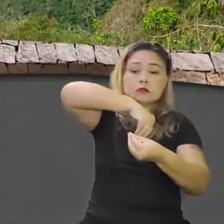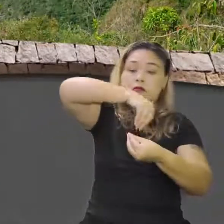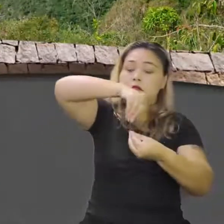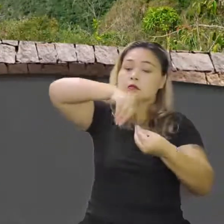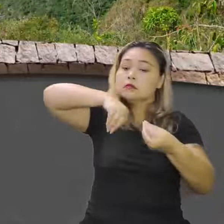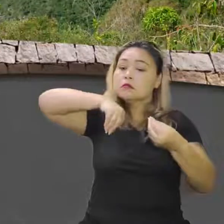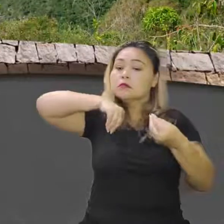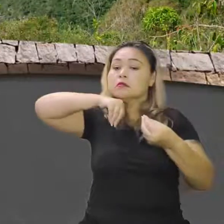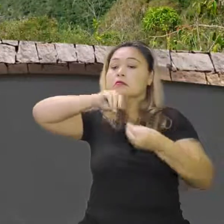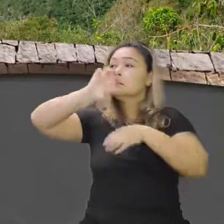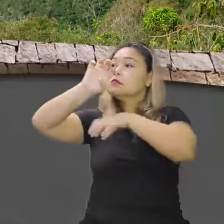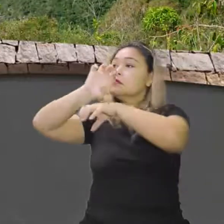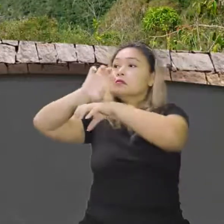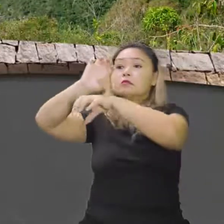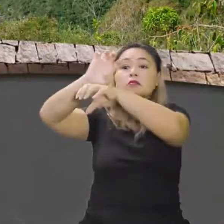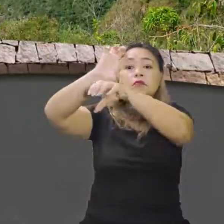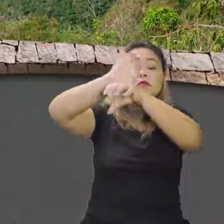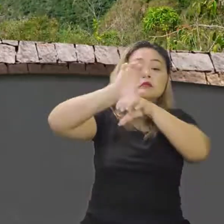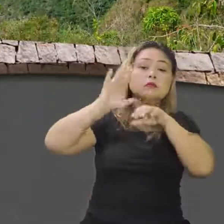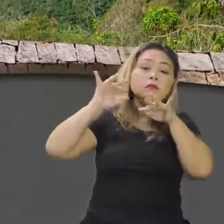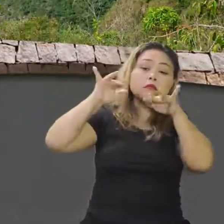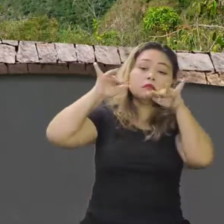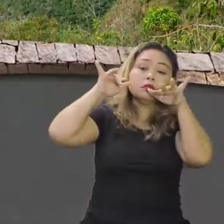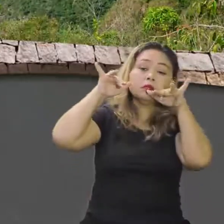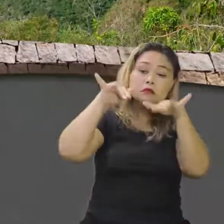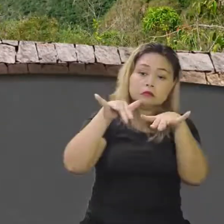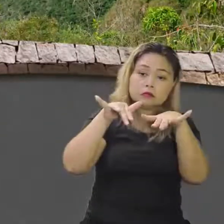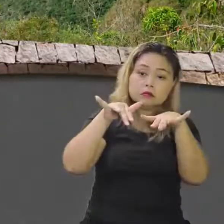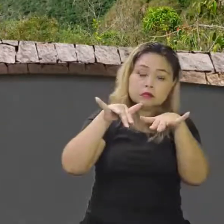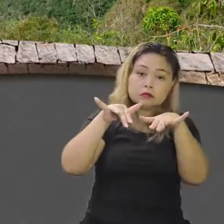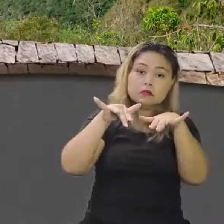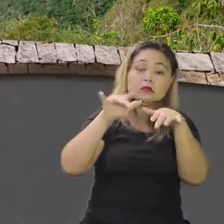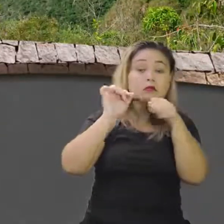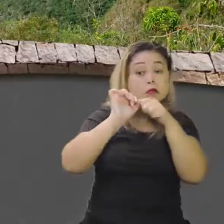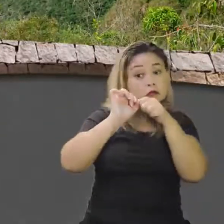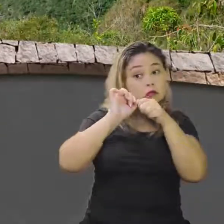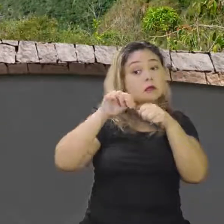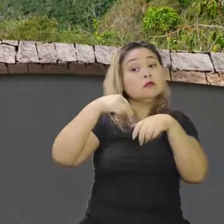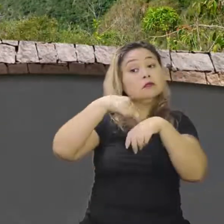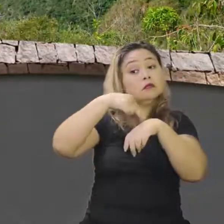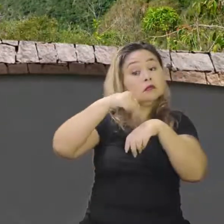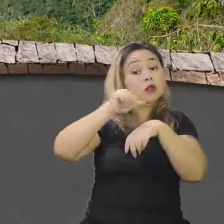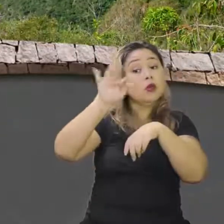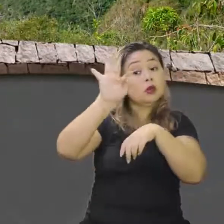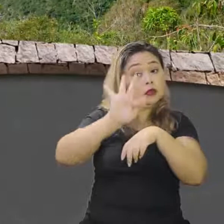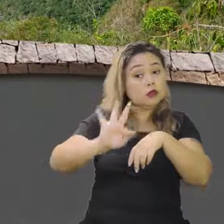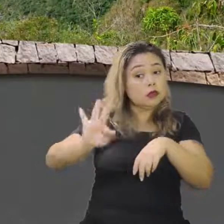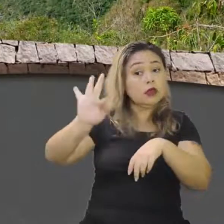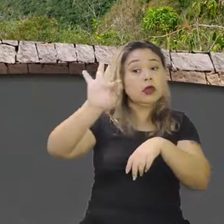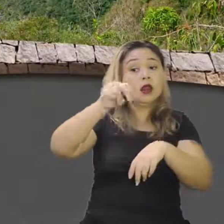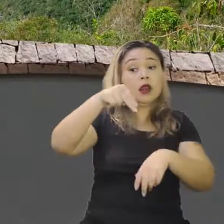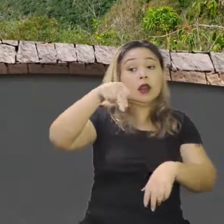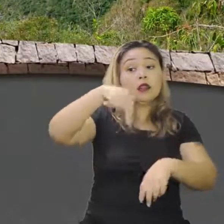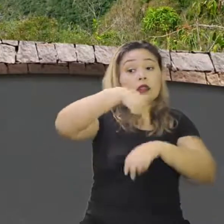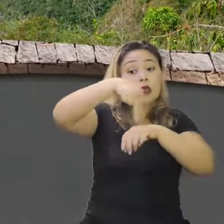estados mundiais. Toma cuidado para não confundir Estado-nação com Estado federativo, tá?